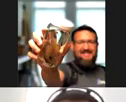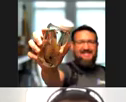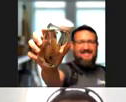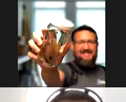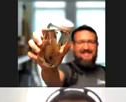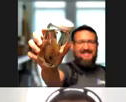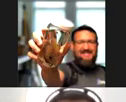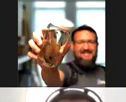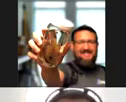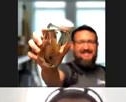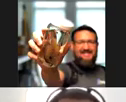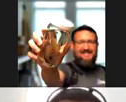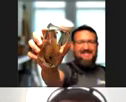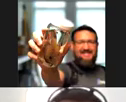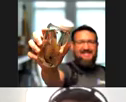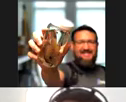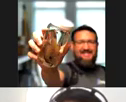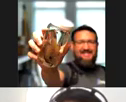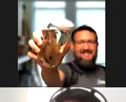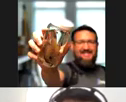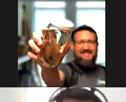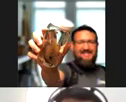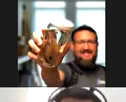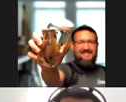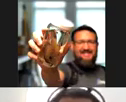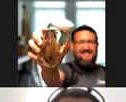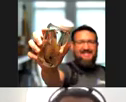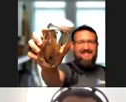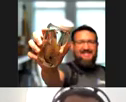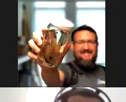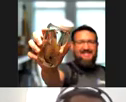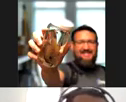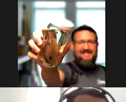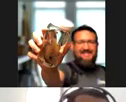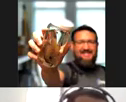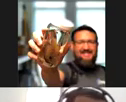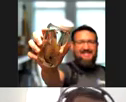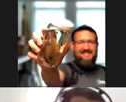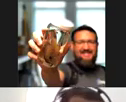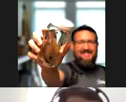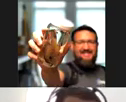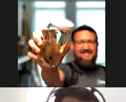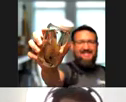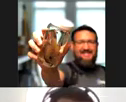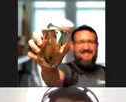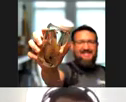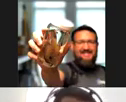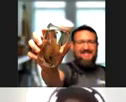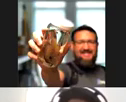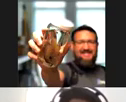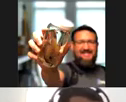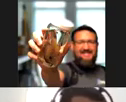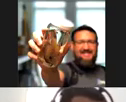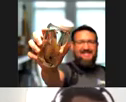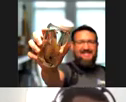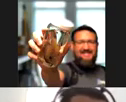entender a causa do que as coisas acontecem. E a gente tem um exemplo legal do eBay, que foi, eles foram ver que o eBay é um sistema de leilão